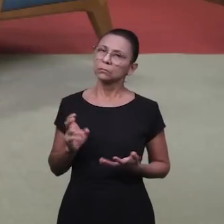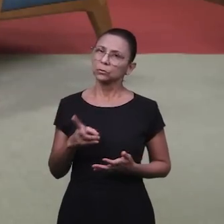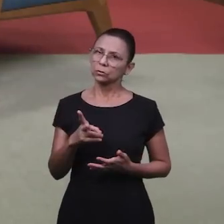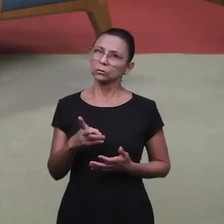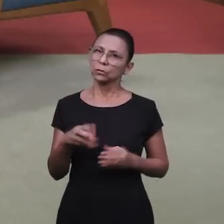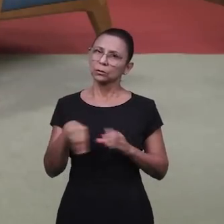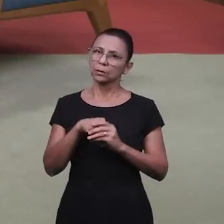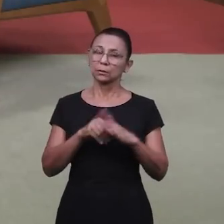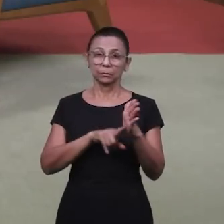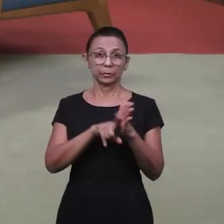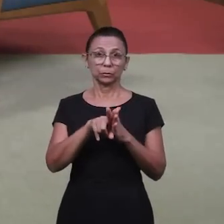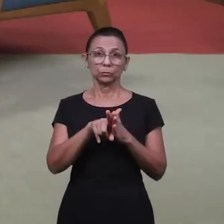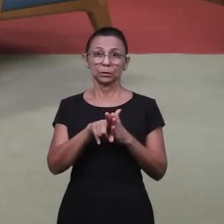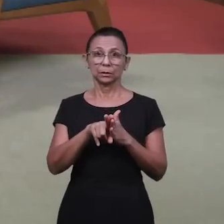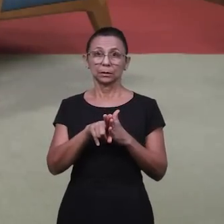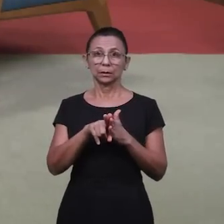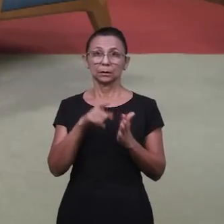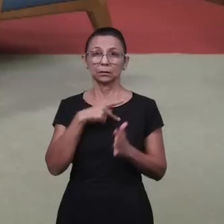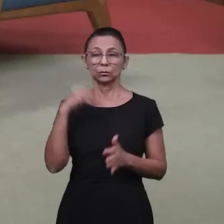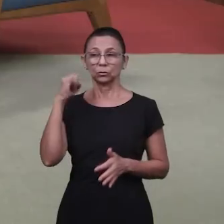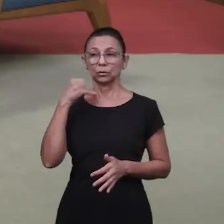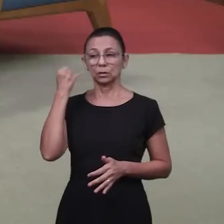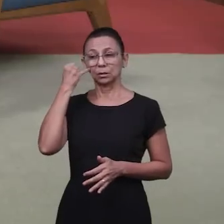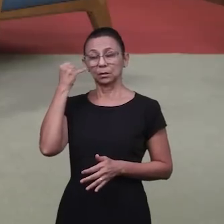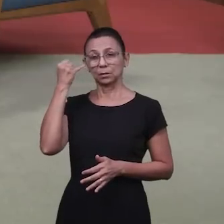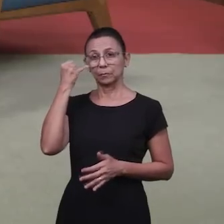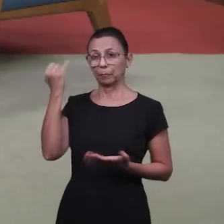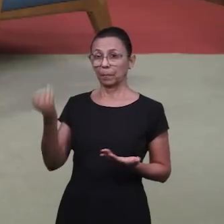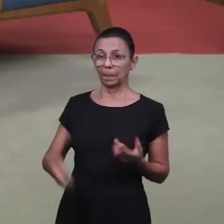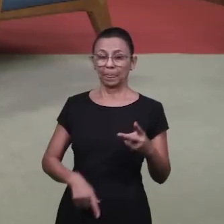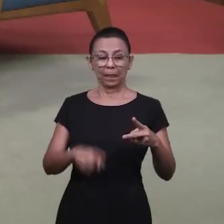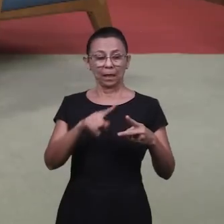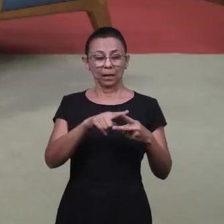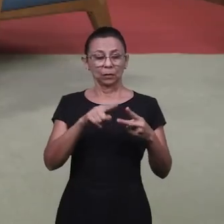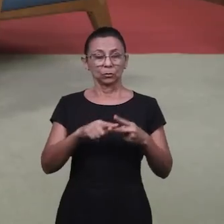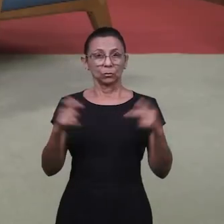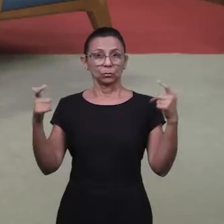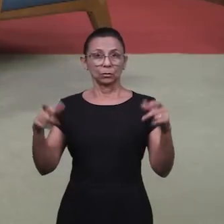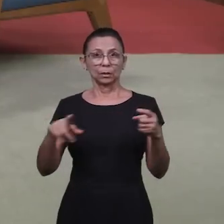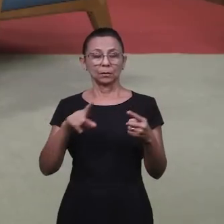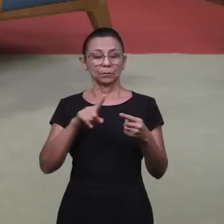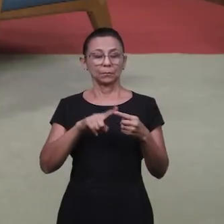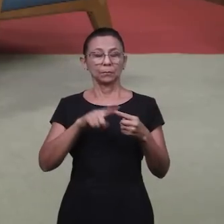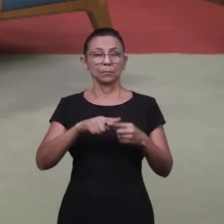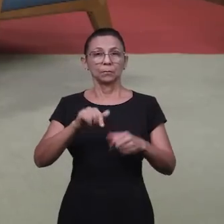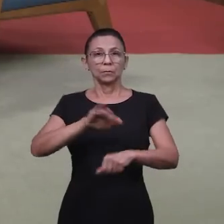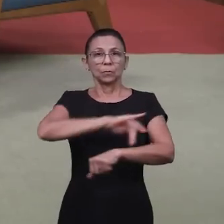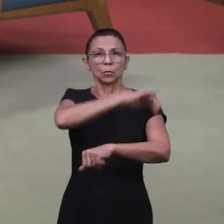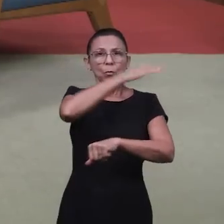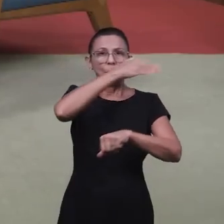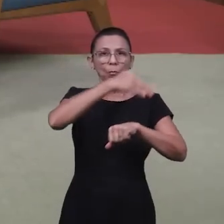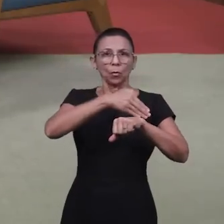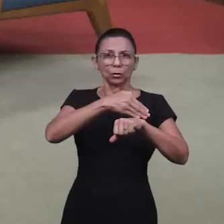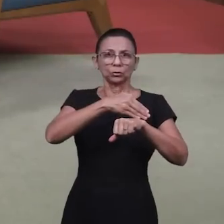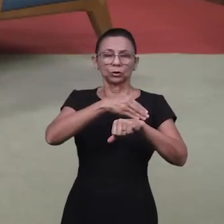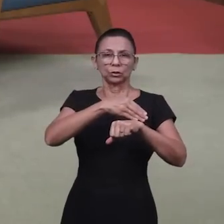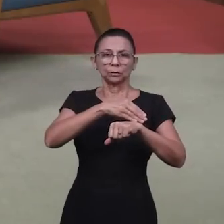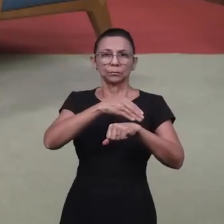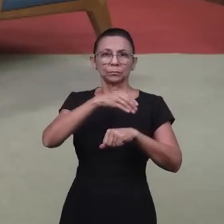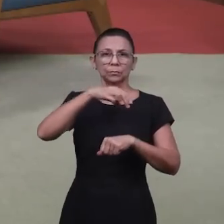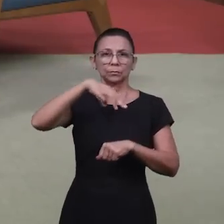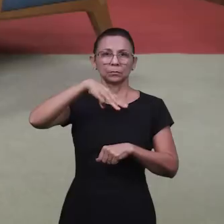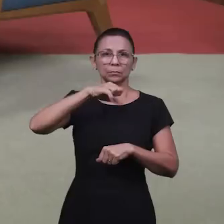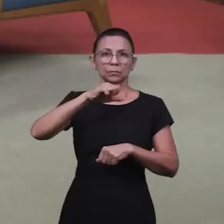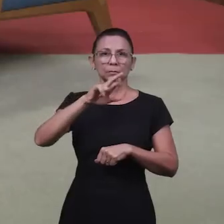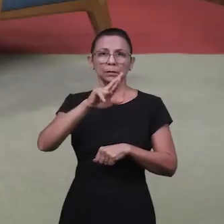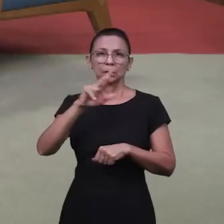ainda dentro da pergunta que Josias fez, são 2 locais. Isso. O Monte da Mirra, que foi o Getsêmani, o Monte das